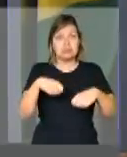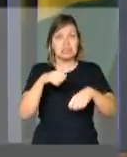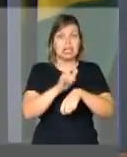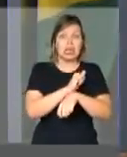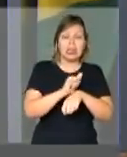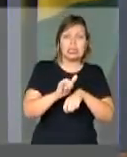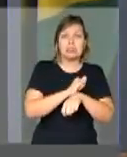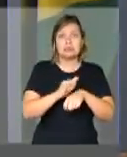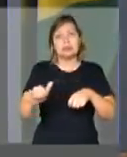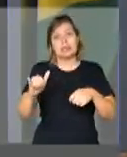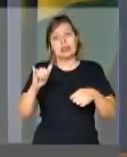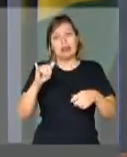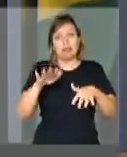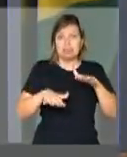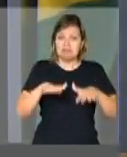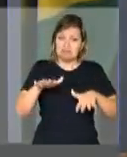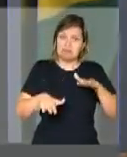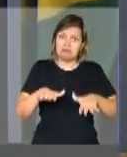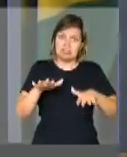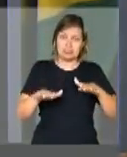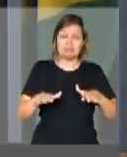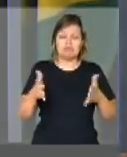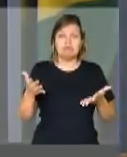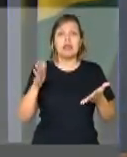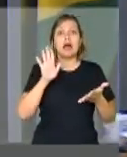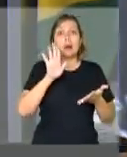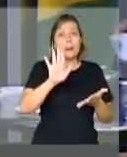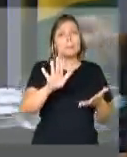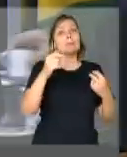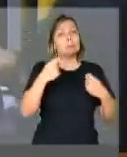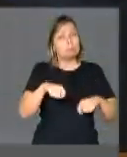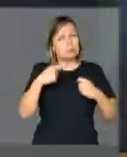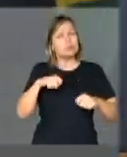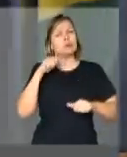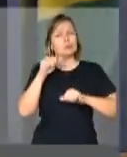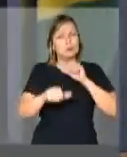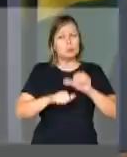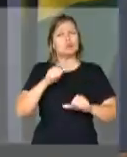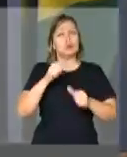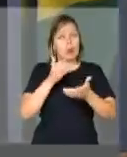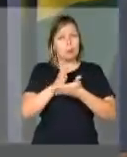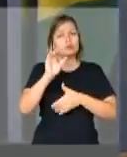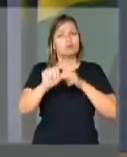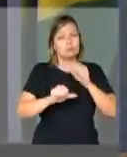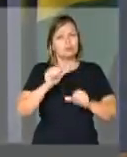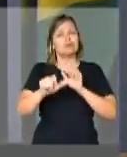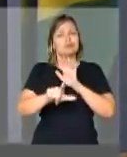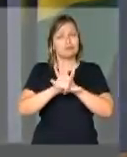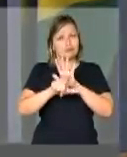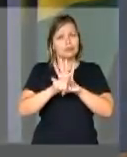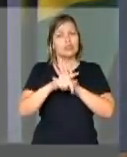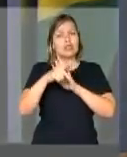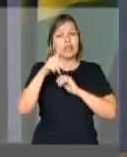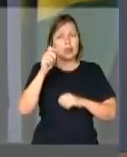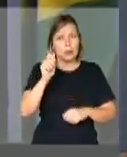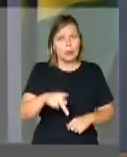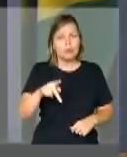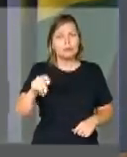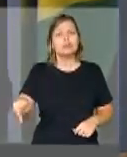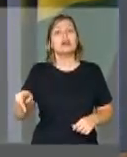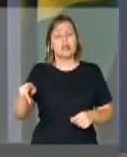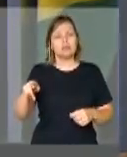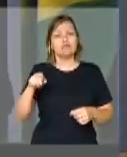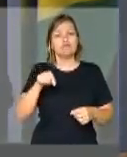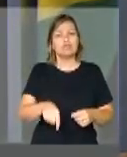mesmo tenho minhas ressalvas, mas uma reforma da Previdência que vai garantir não só o ajuste fiscal tão fundamental para os